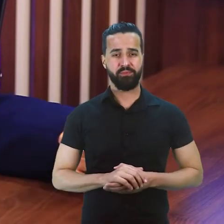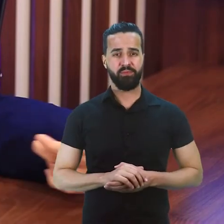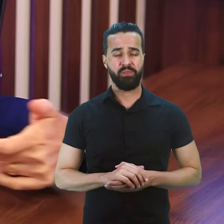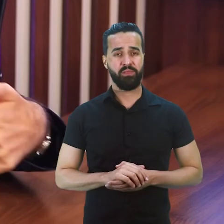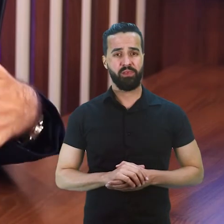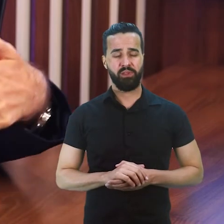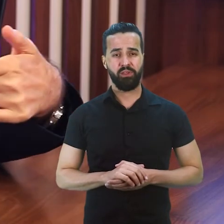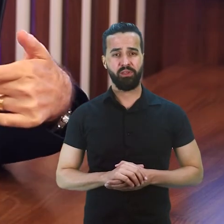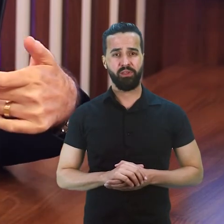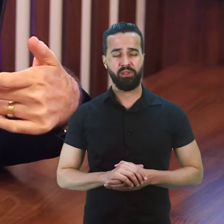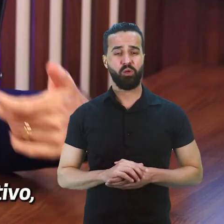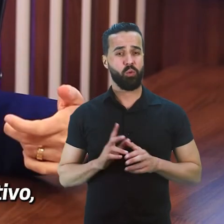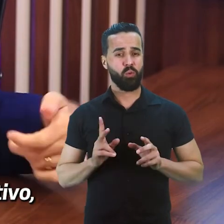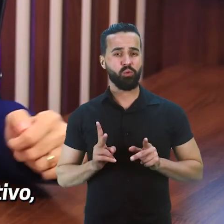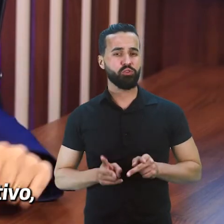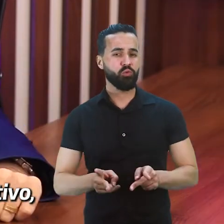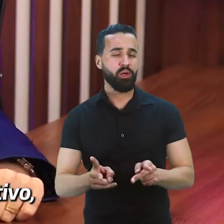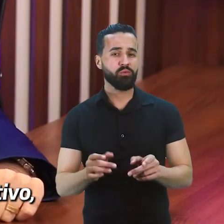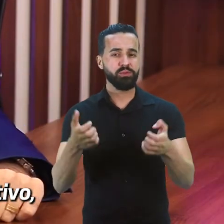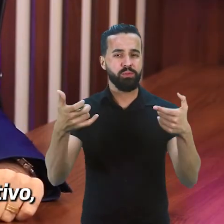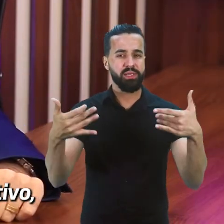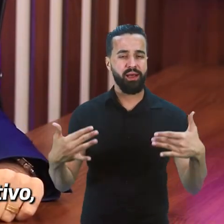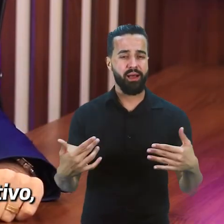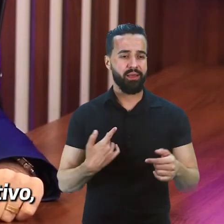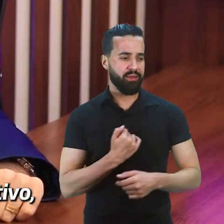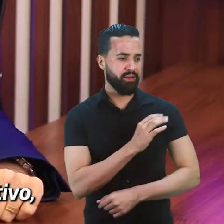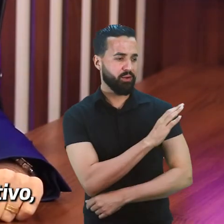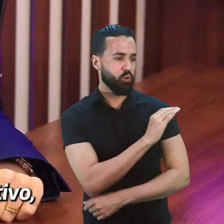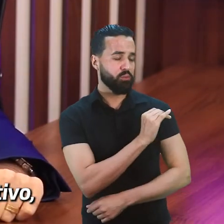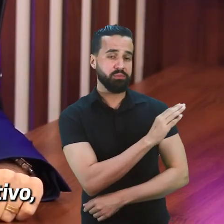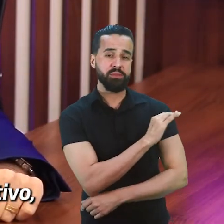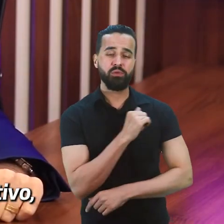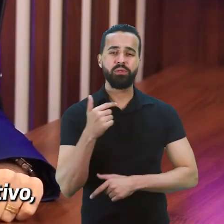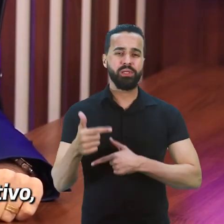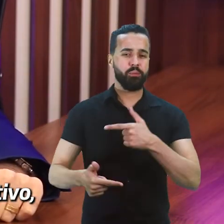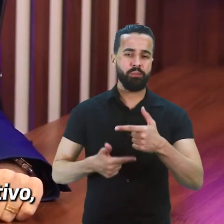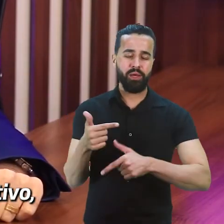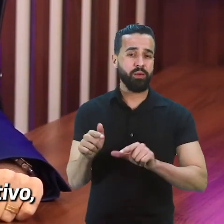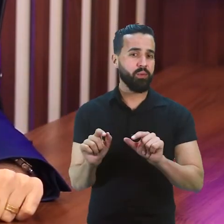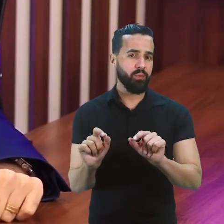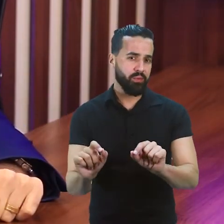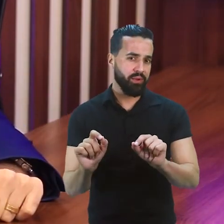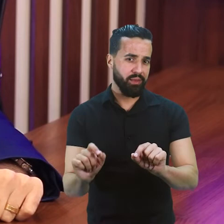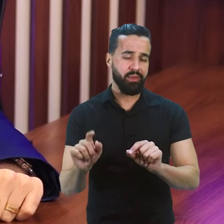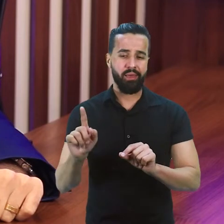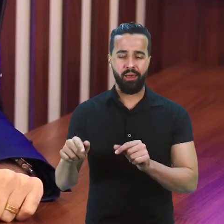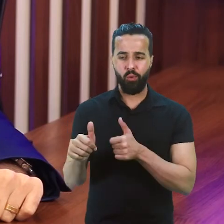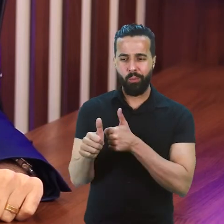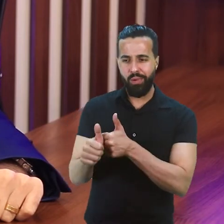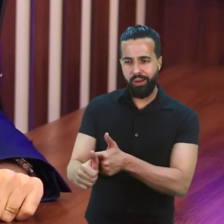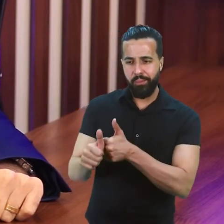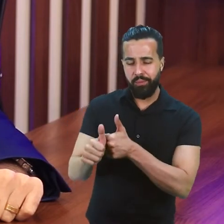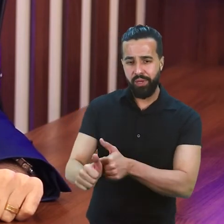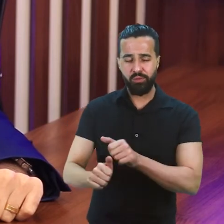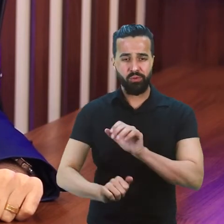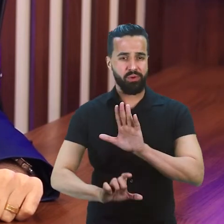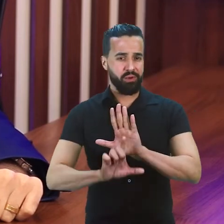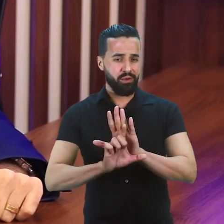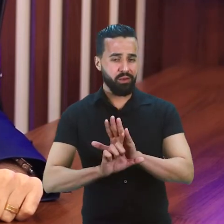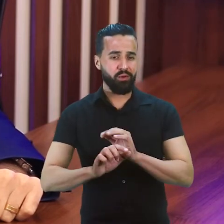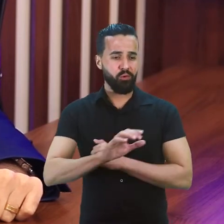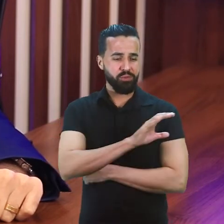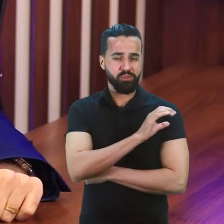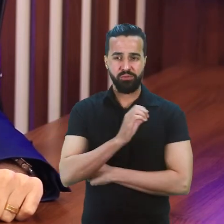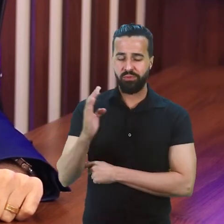aí sobre o que eu acho que a comissão deve enfatizar agora nessa gestão, é o acompanhamento legislativo, né? A comissão é uma comissão nacional, está